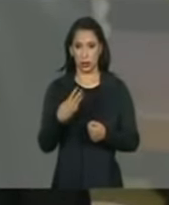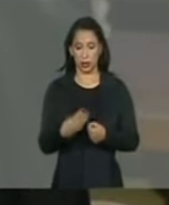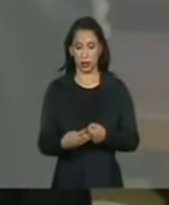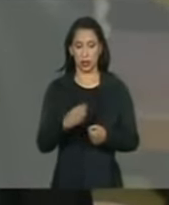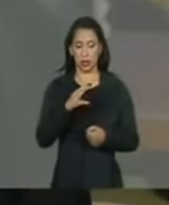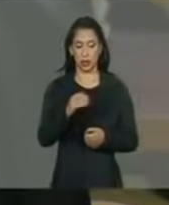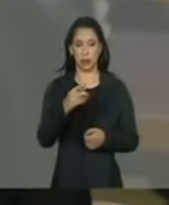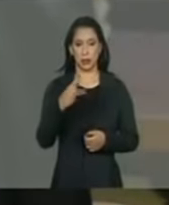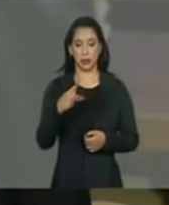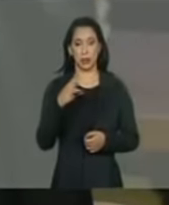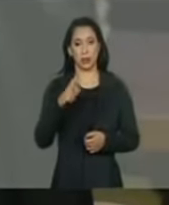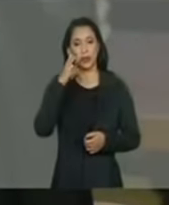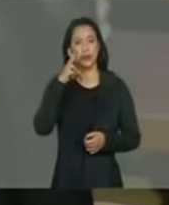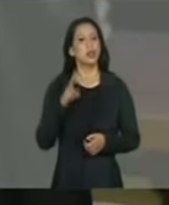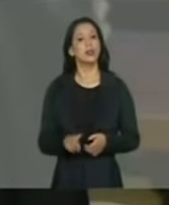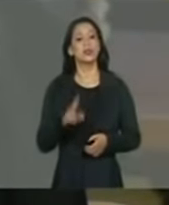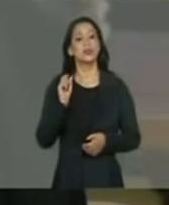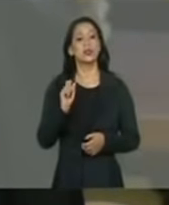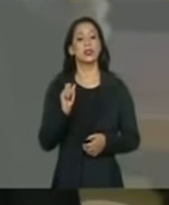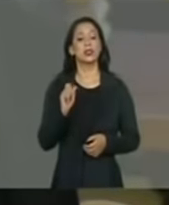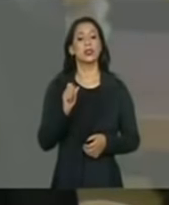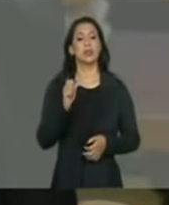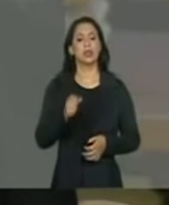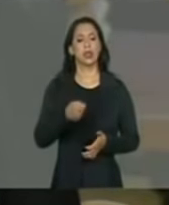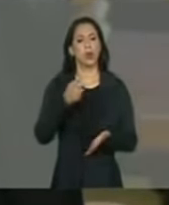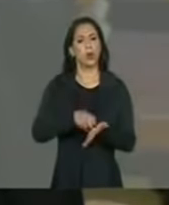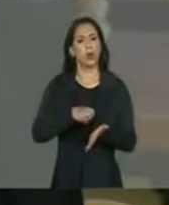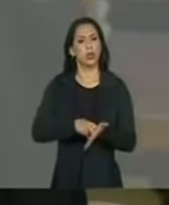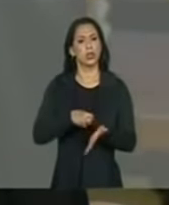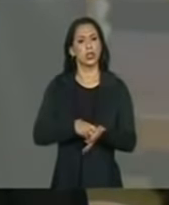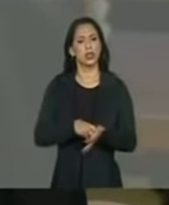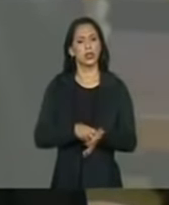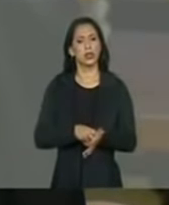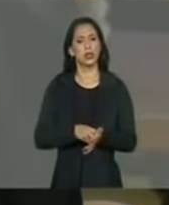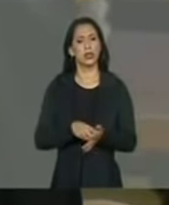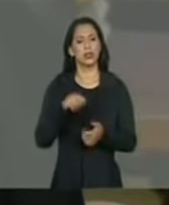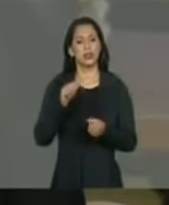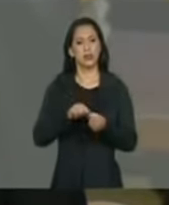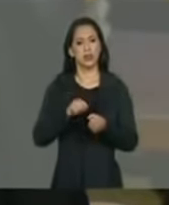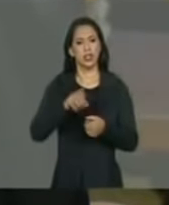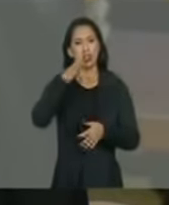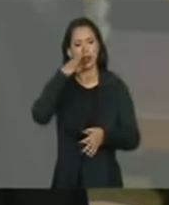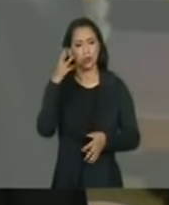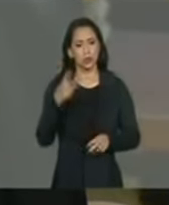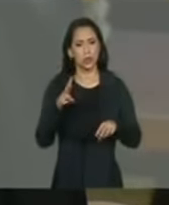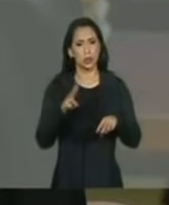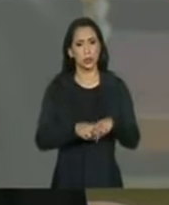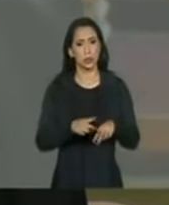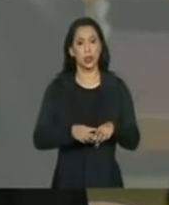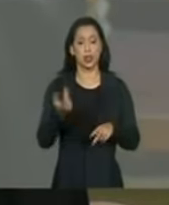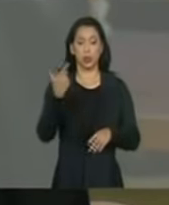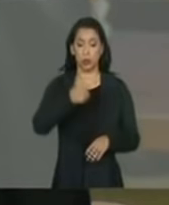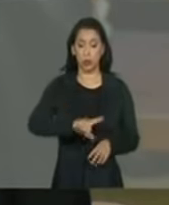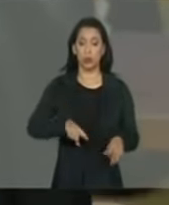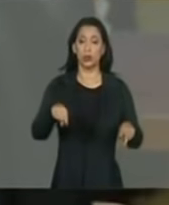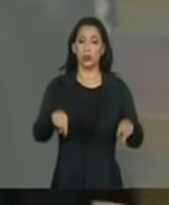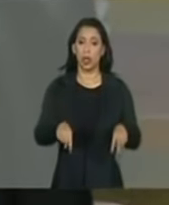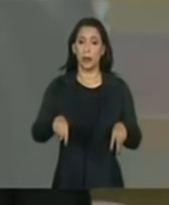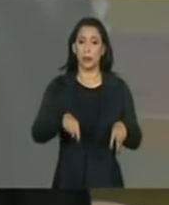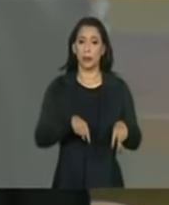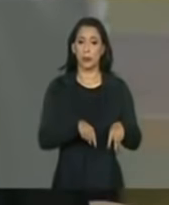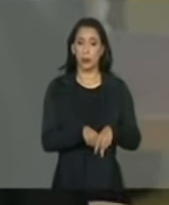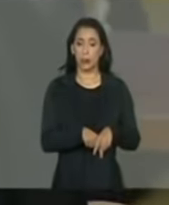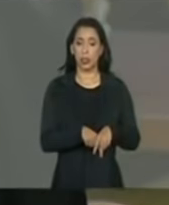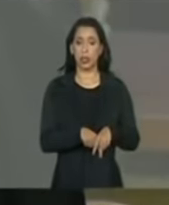serem efeitos da sentença condenatória recorrível não ser o acusado preso conservado na prisão além da